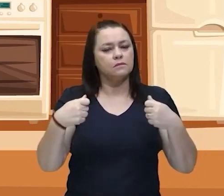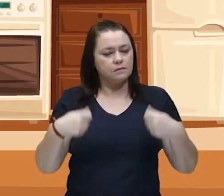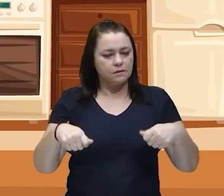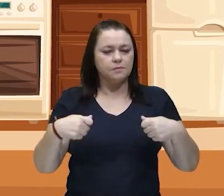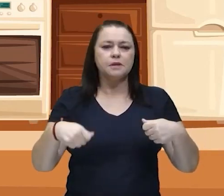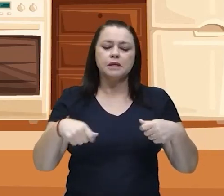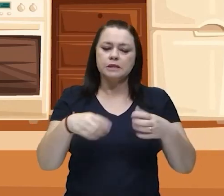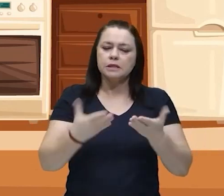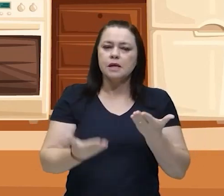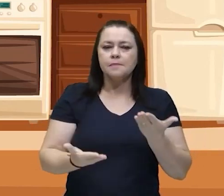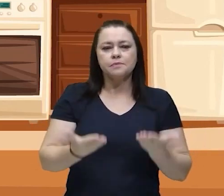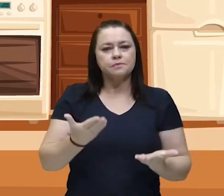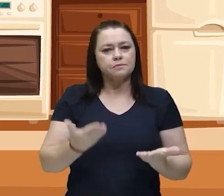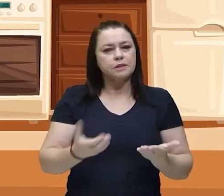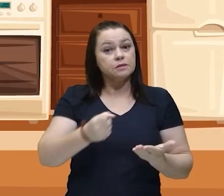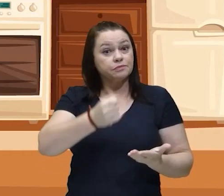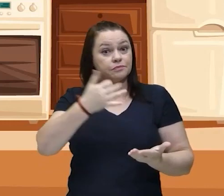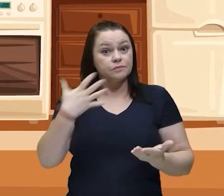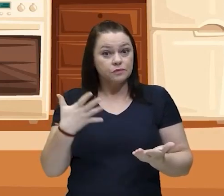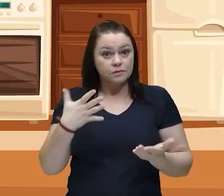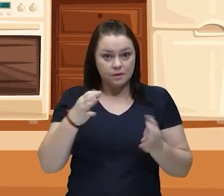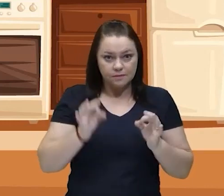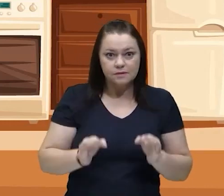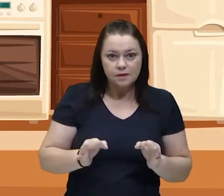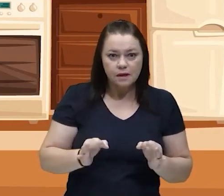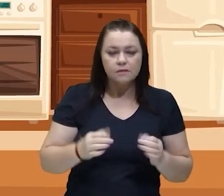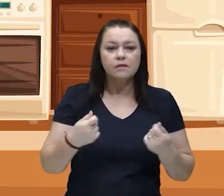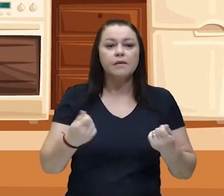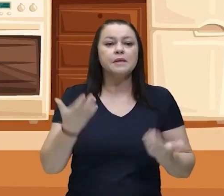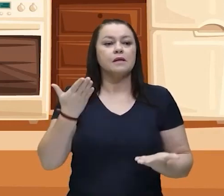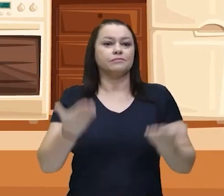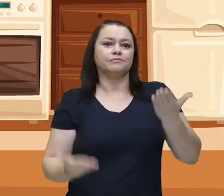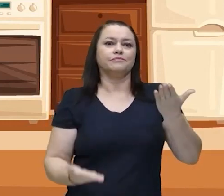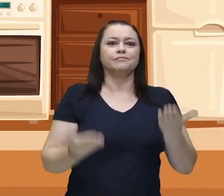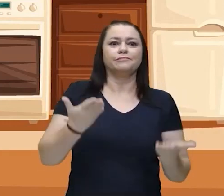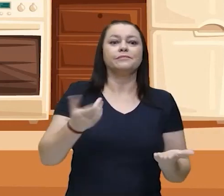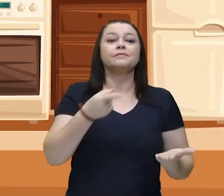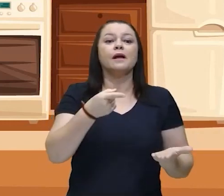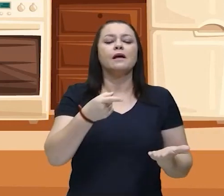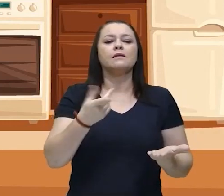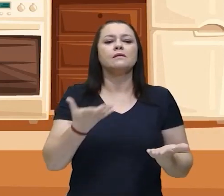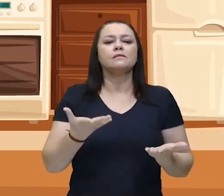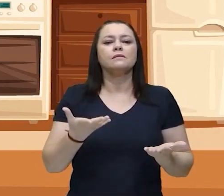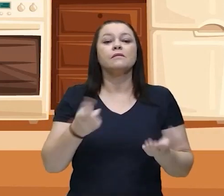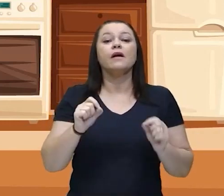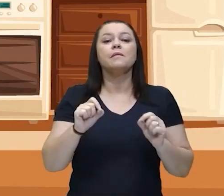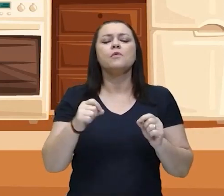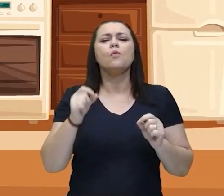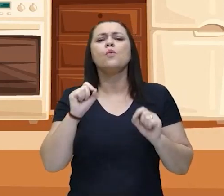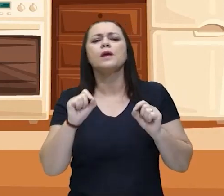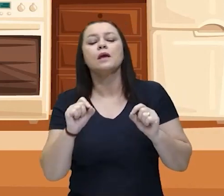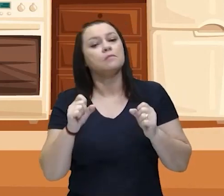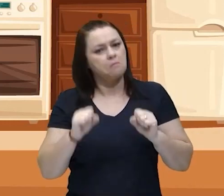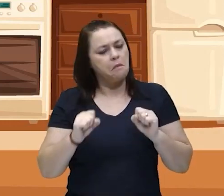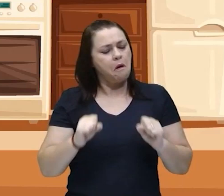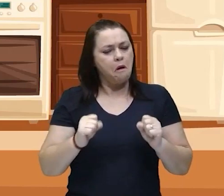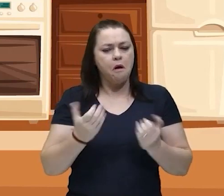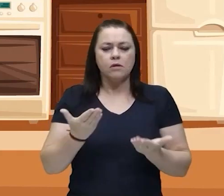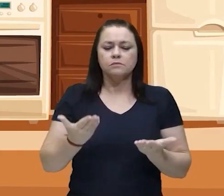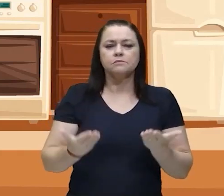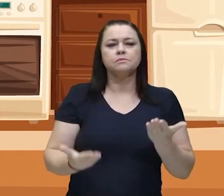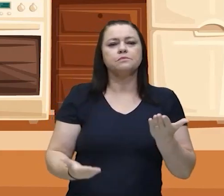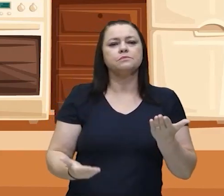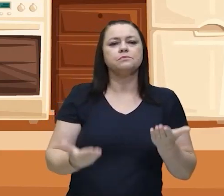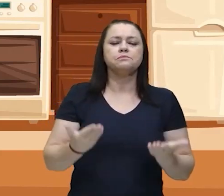não é verdade? Se você, por exemplo, tiver que vai precisar da balança, para medir o que, professor? Eu posso querer pesar uma quantidade